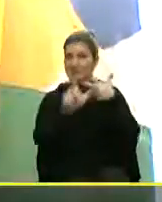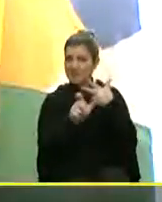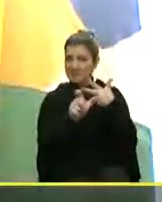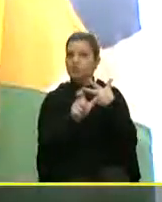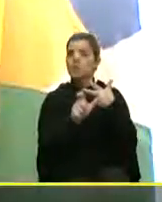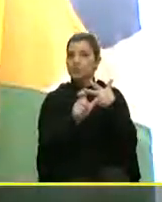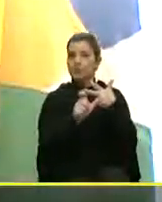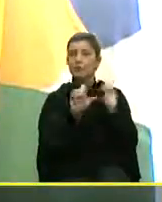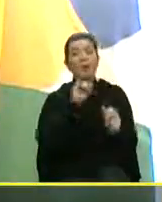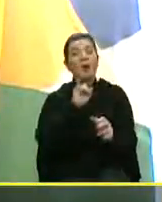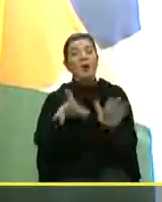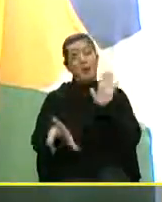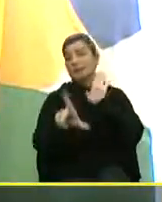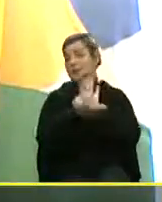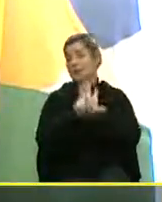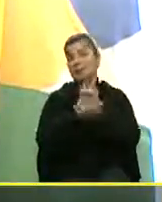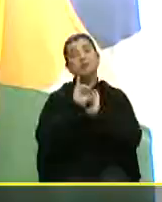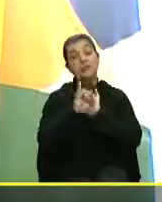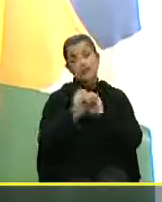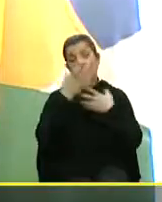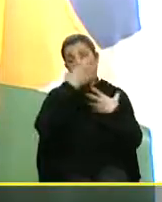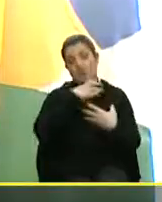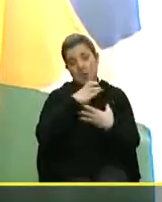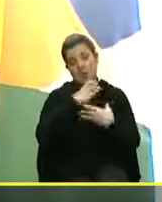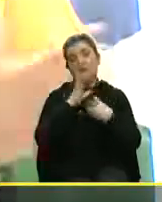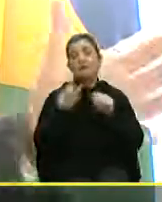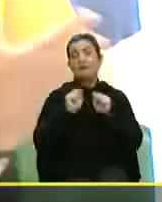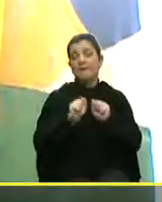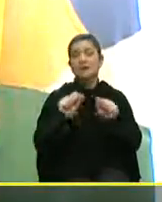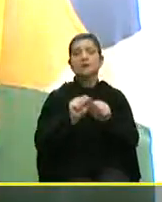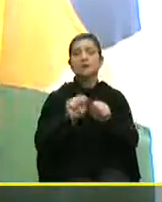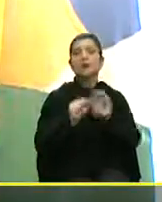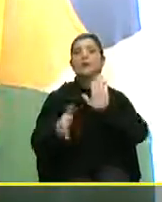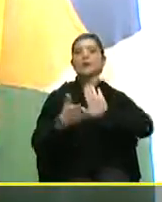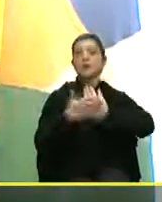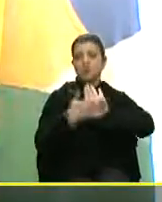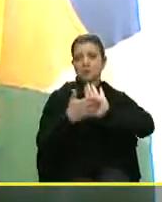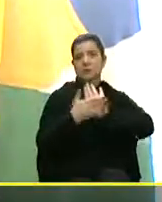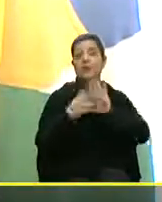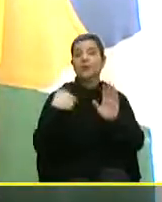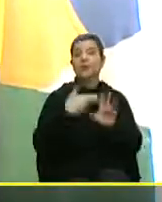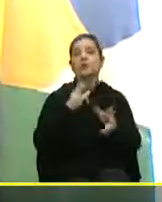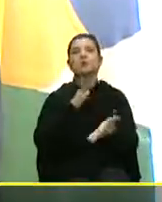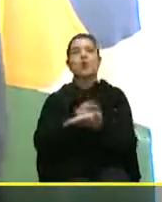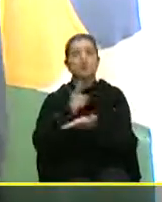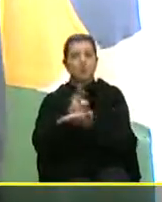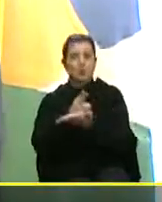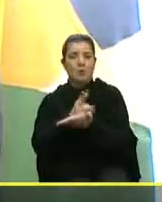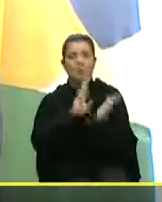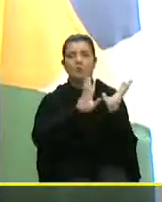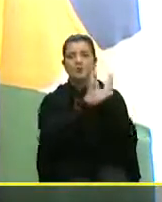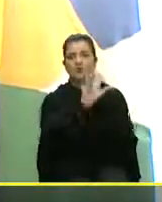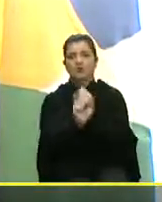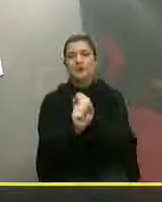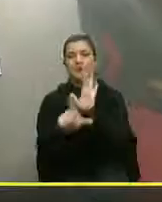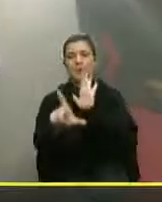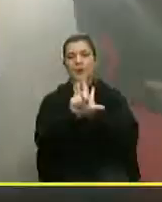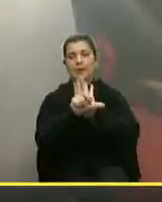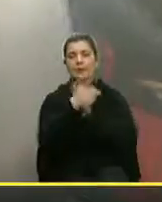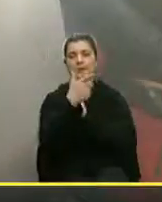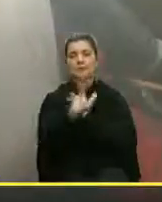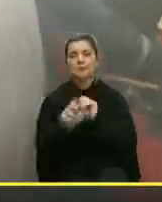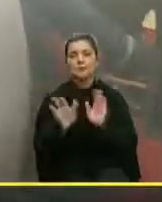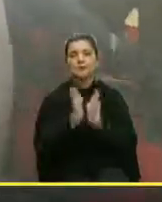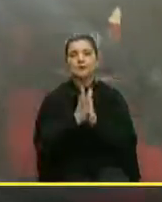que claro caso considere Inconveniente Prudente faça uma propositura para que nós possamos continuar no processo de revisão legal pode